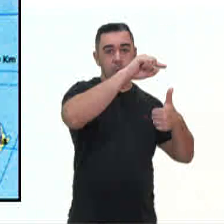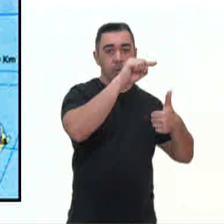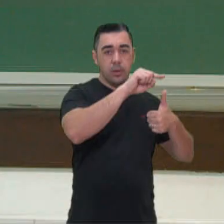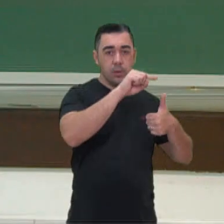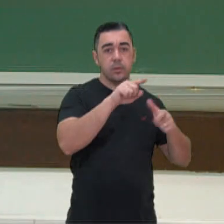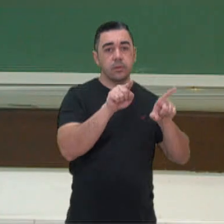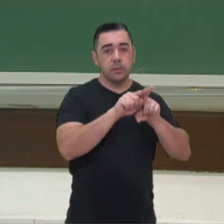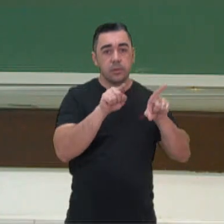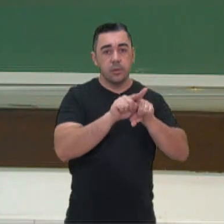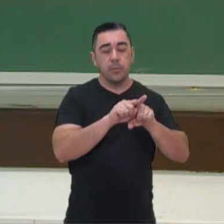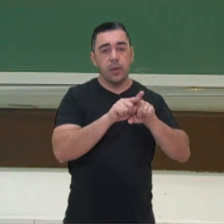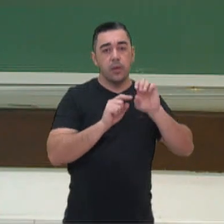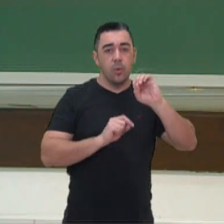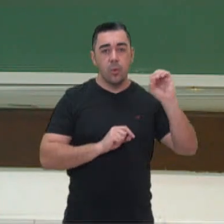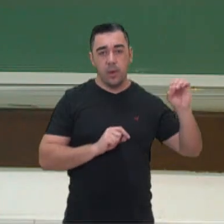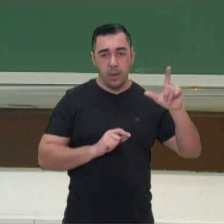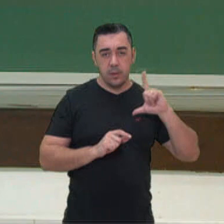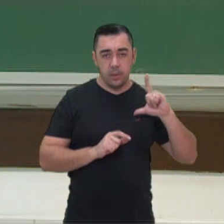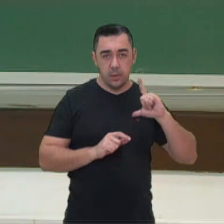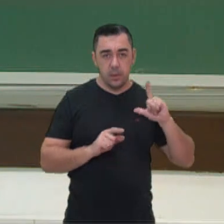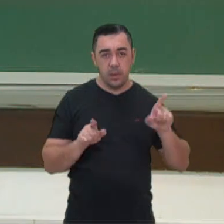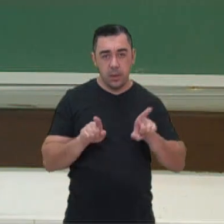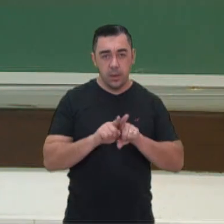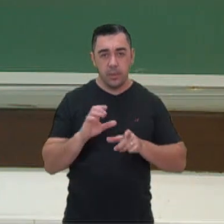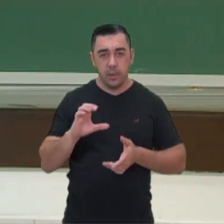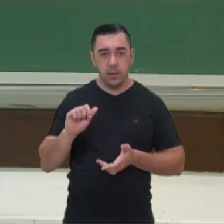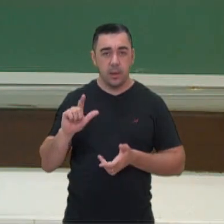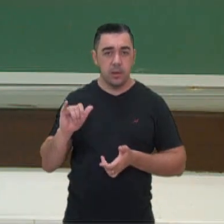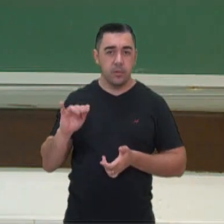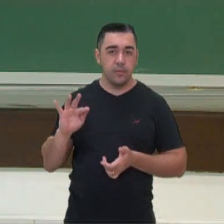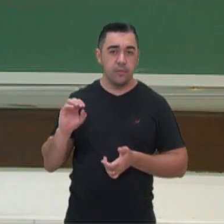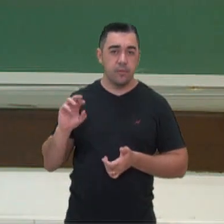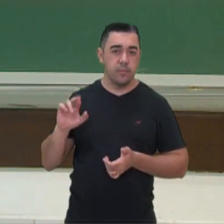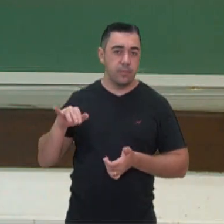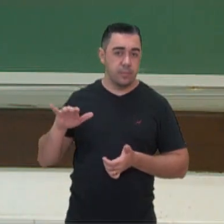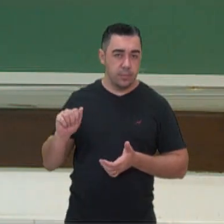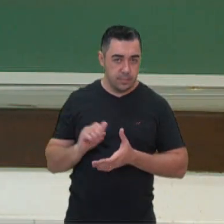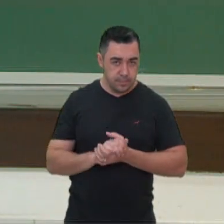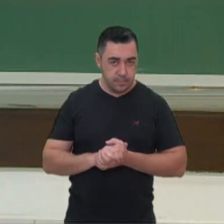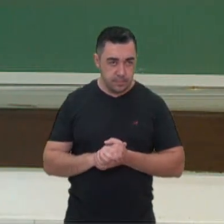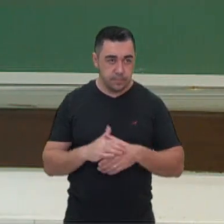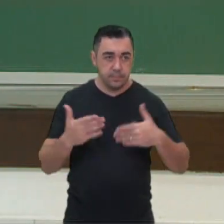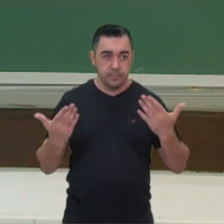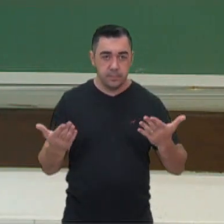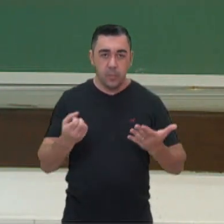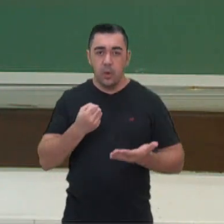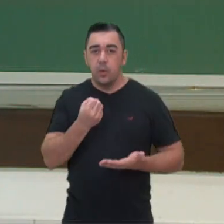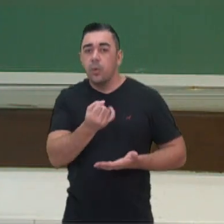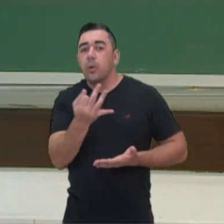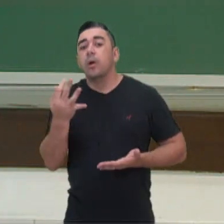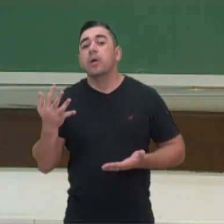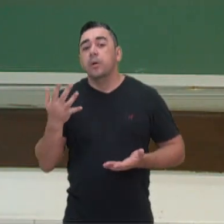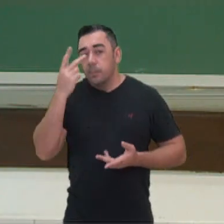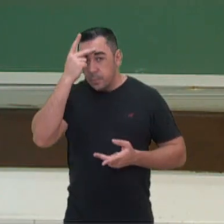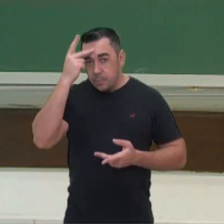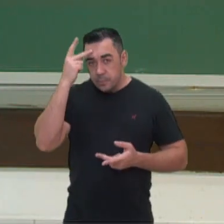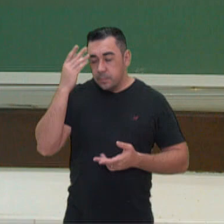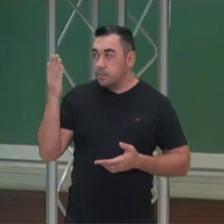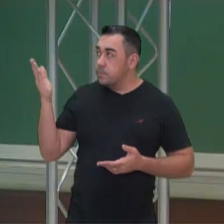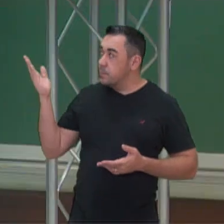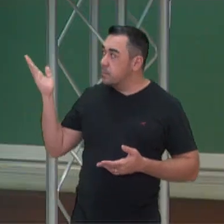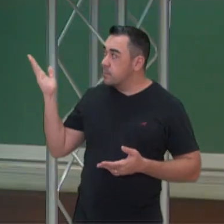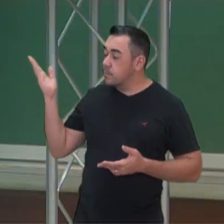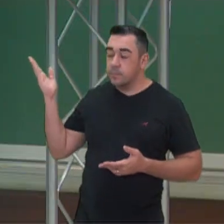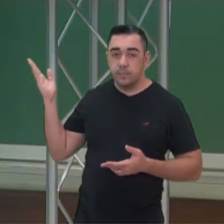o oeste dos Estados Unidos, onde está a Califórnia. Turma, olha o número de habitantes. Veja comigo aí. Como é